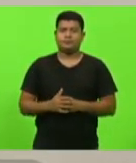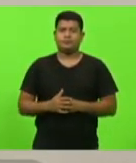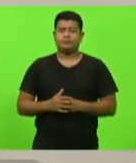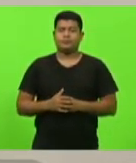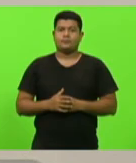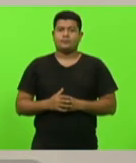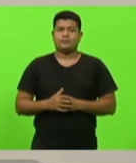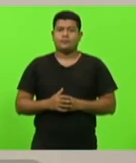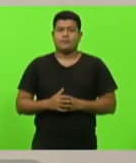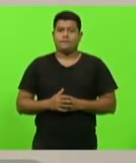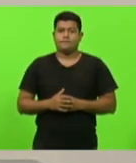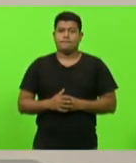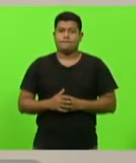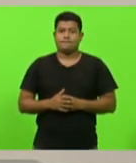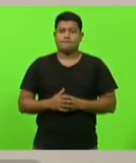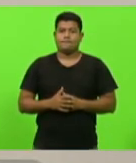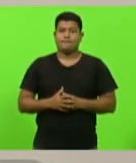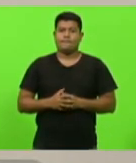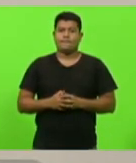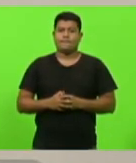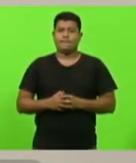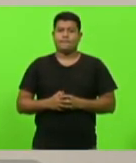explicações pessoais,